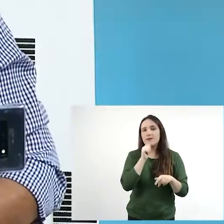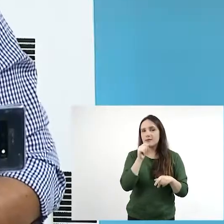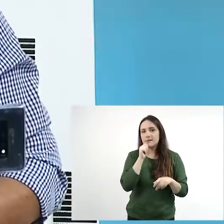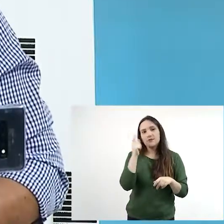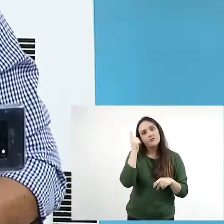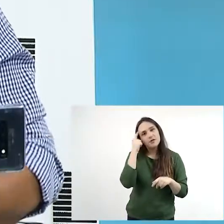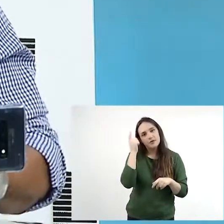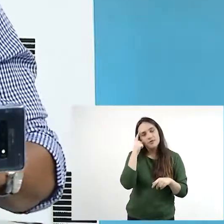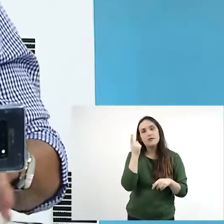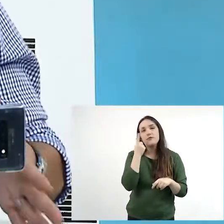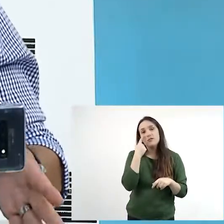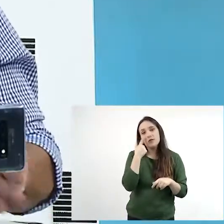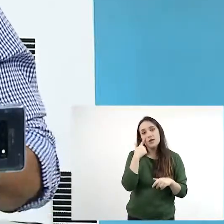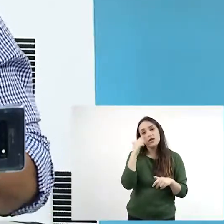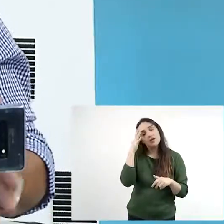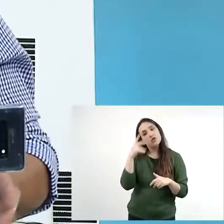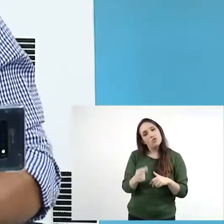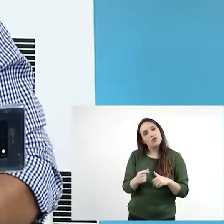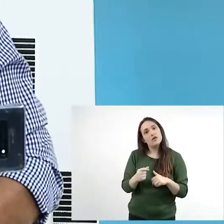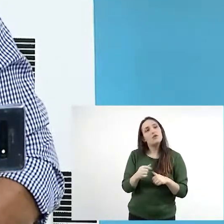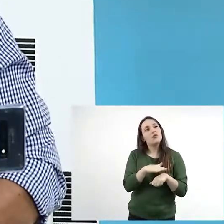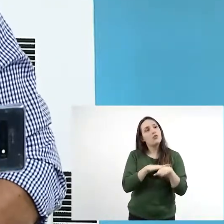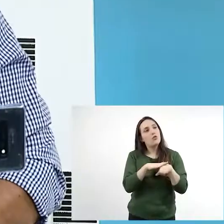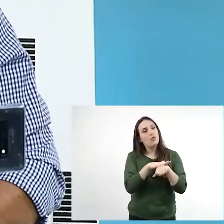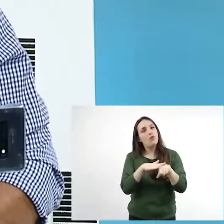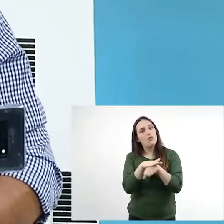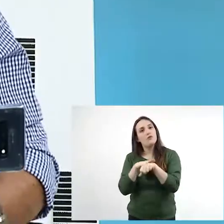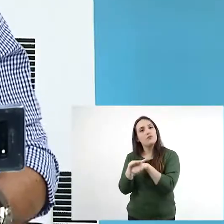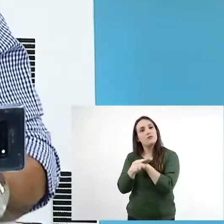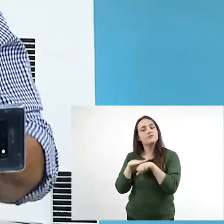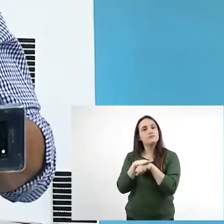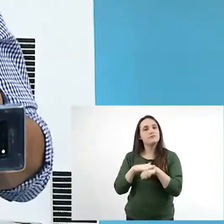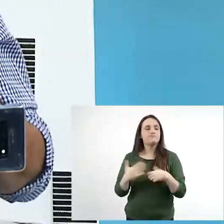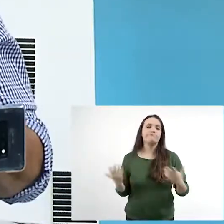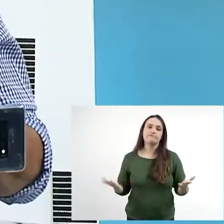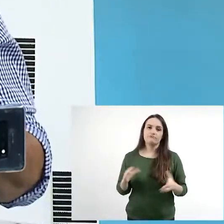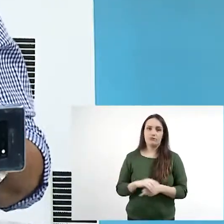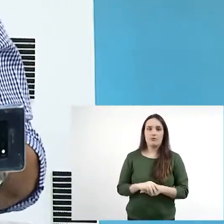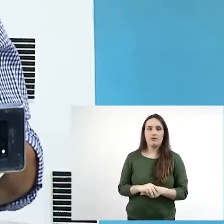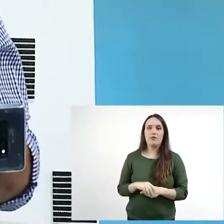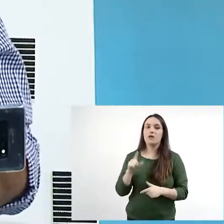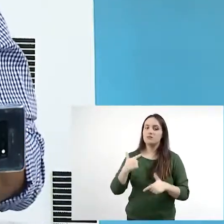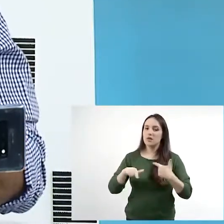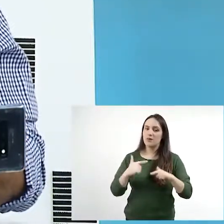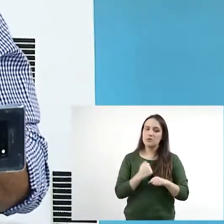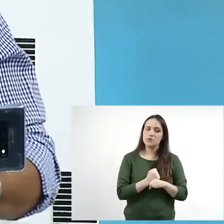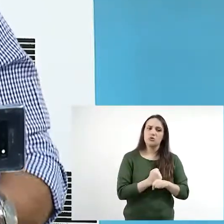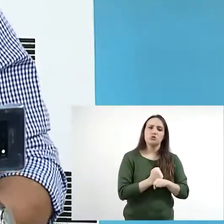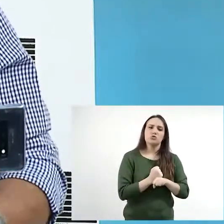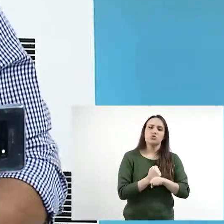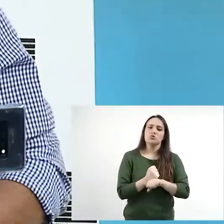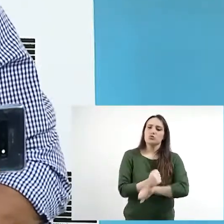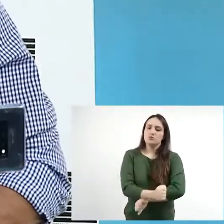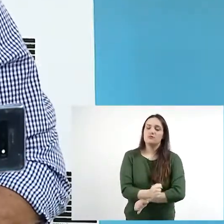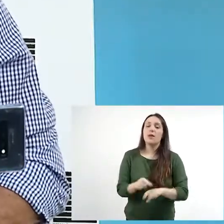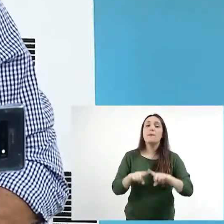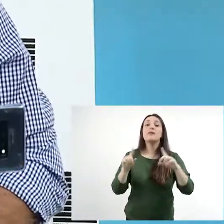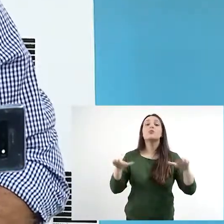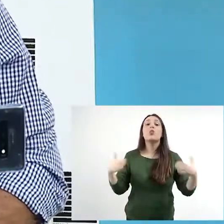construindo acordos individualmente entre escolas. Então, foi um trabalho muito árduo. Mas qual que é a orientação do